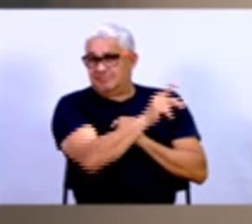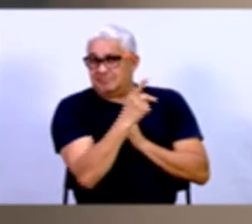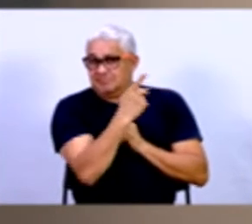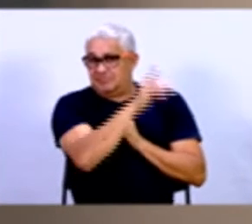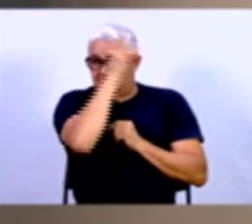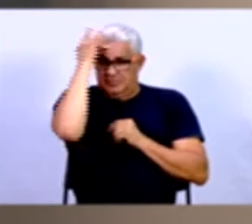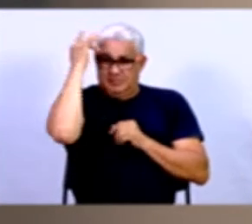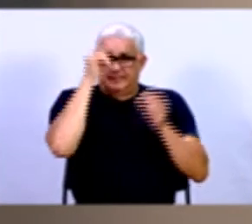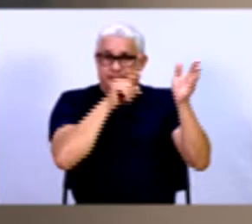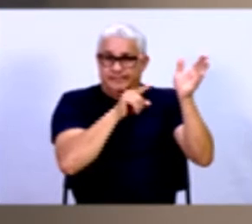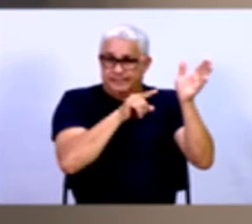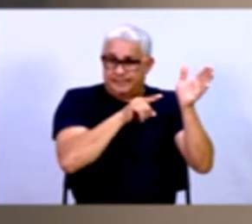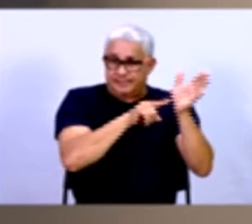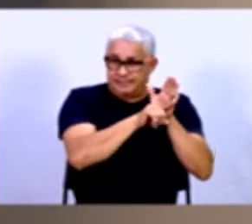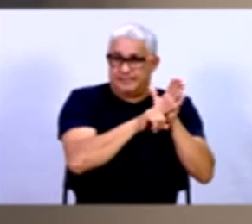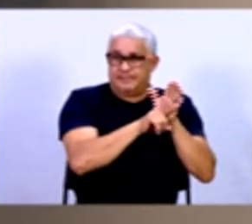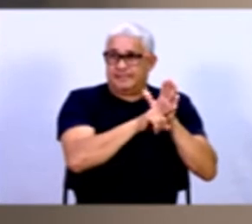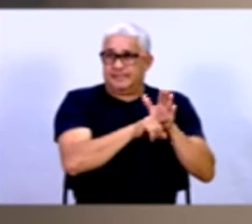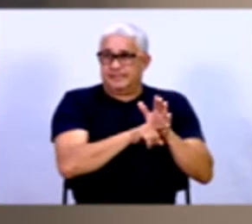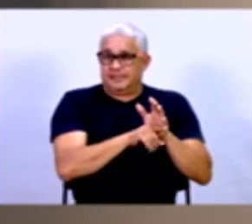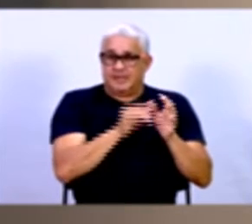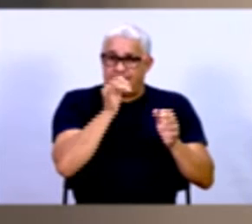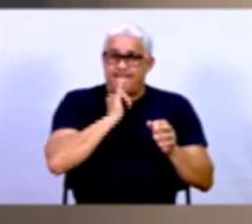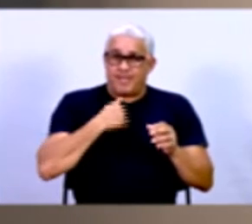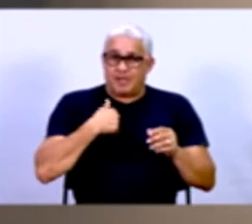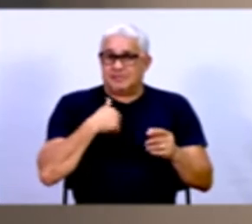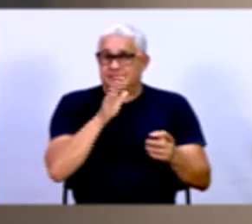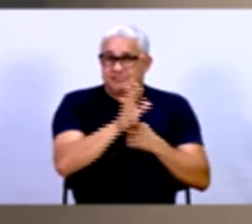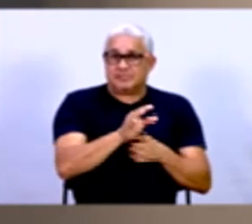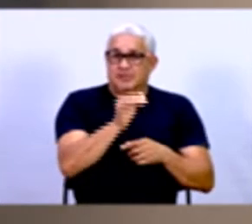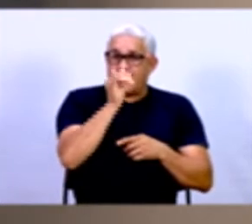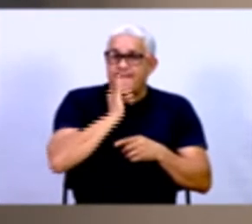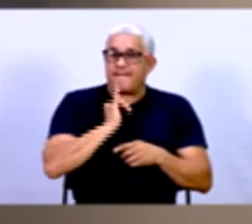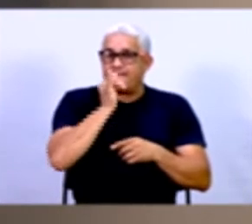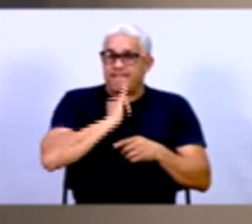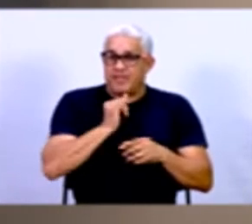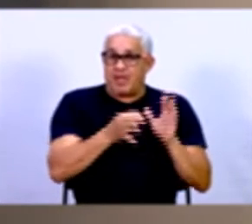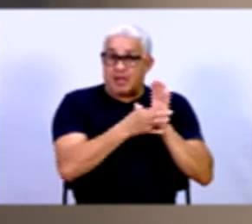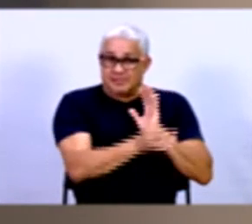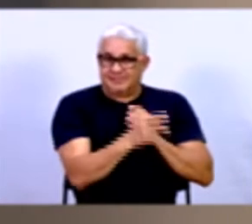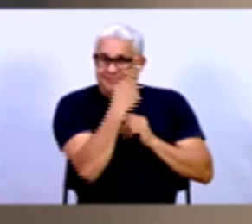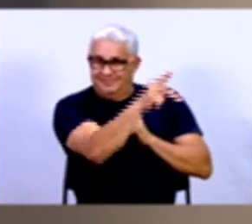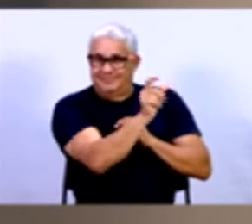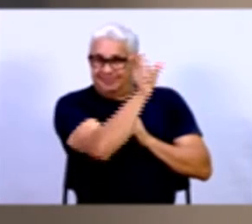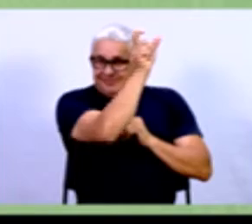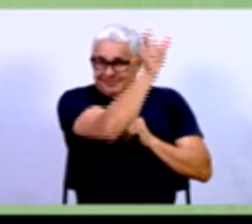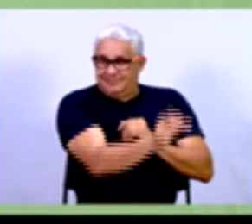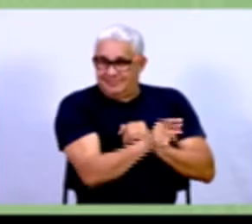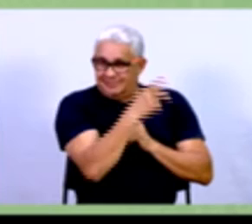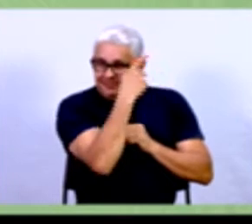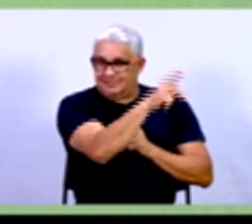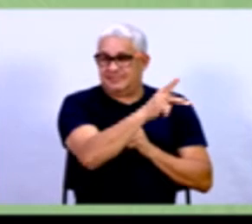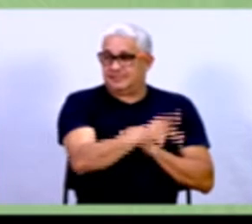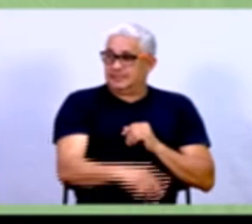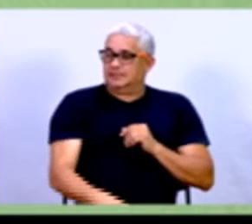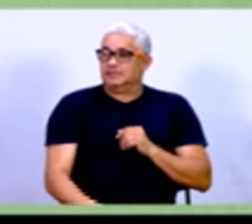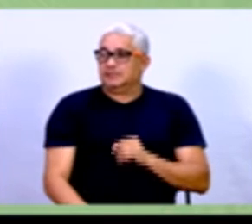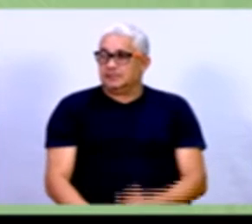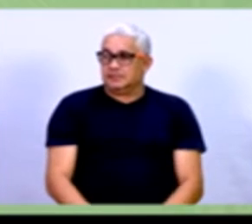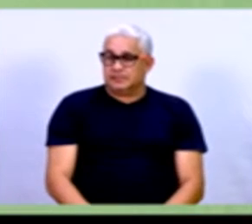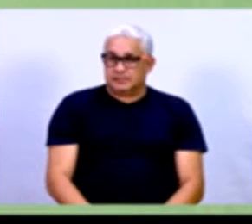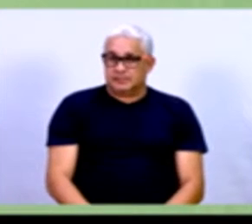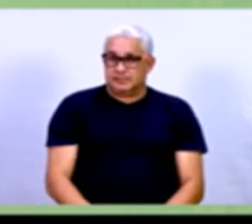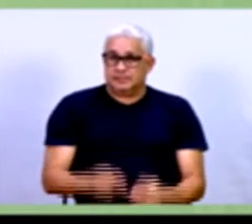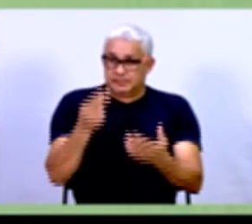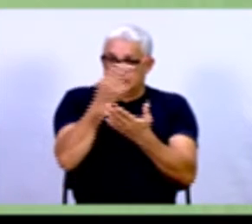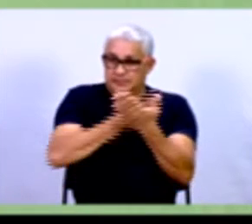gente ficar citando exemplos aqui, sendo que vai ser da opinião do pesquisador. Agora, essa probabilística aqui, não. A gente vai falar